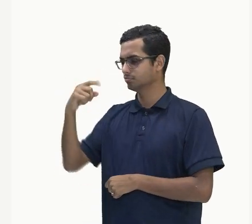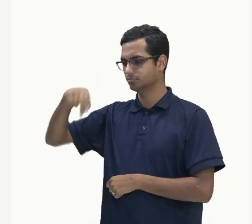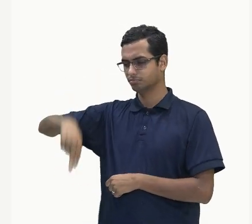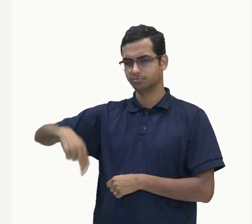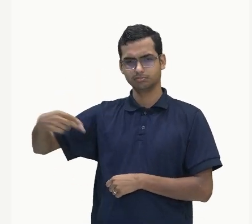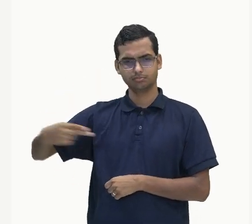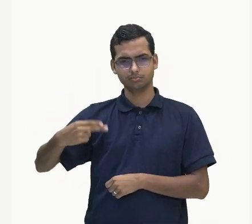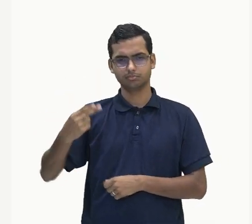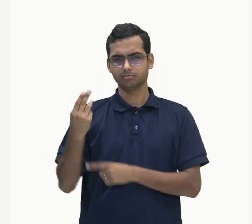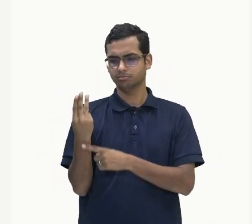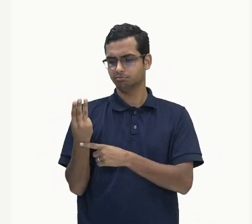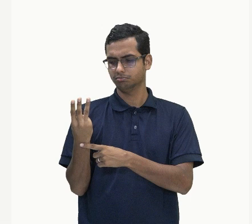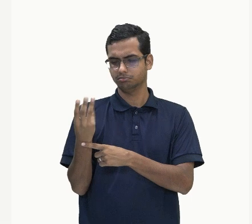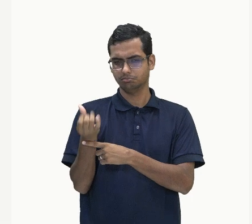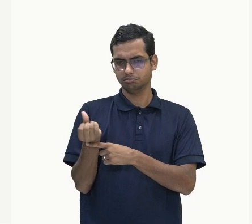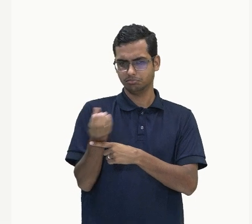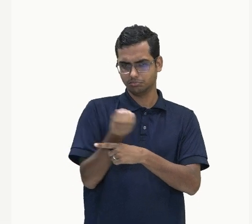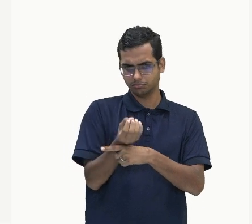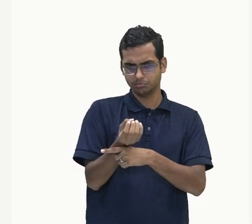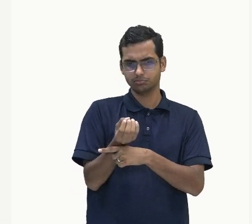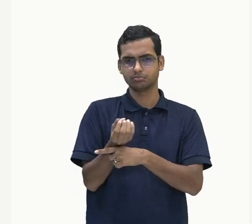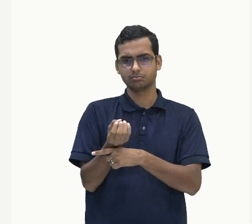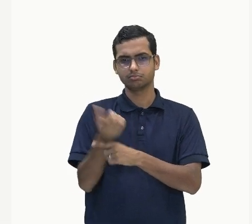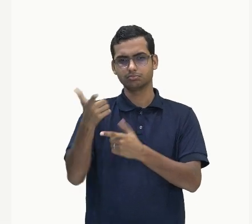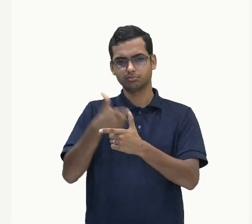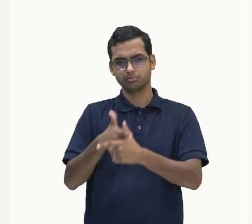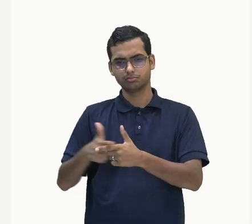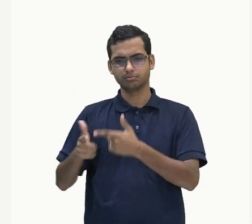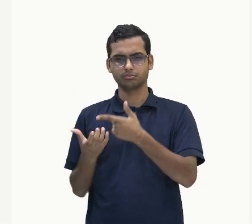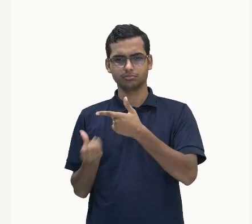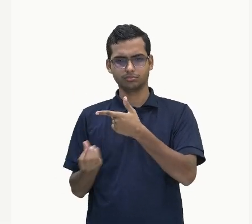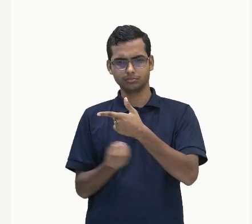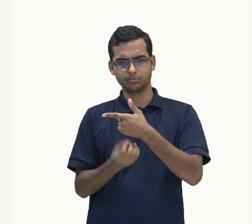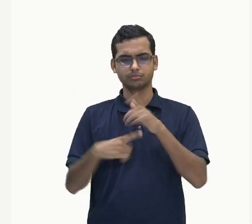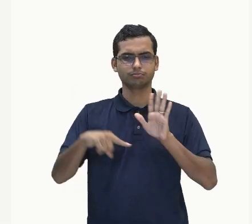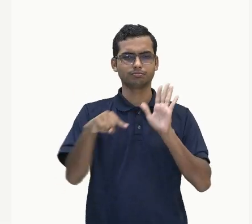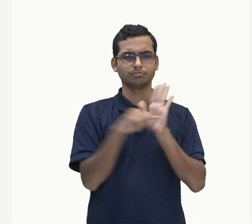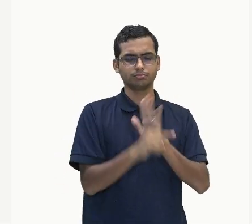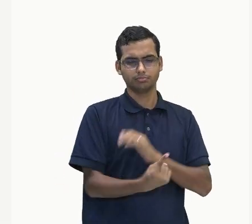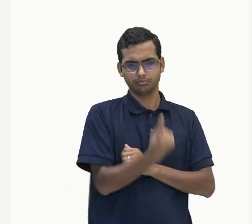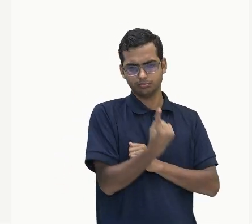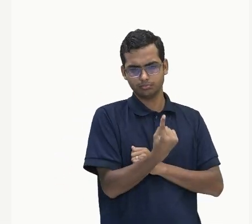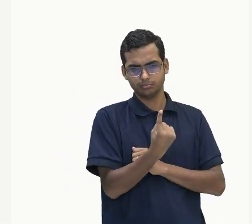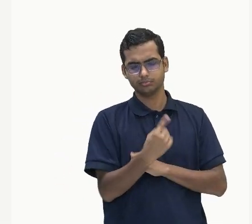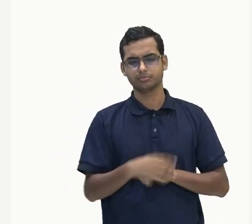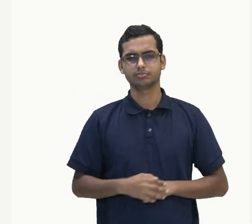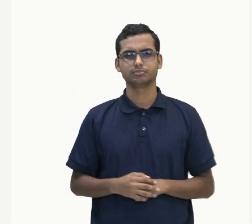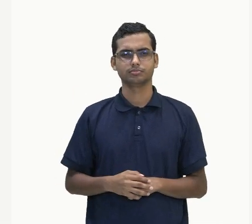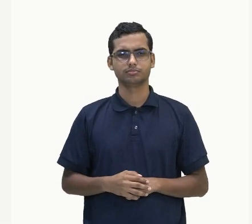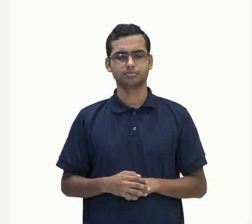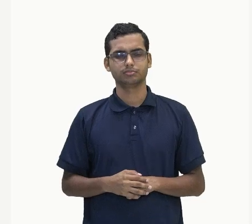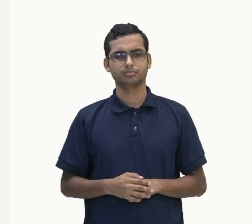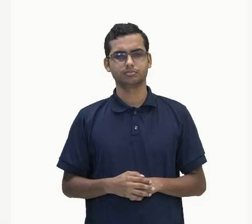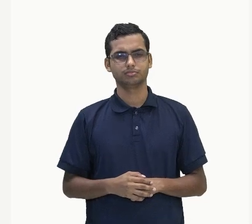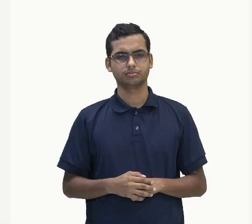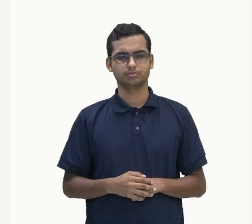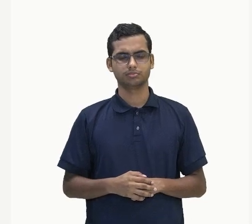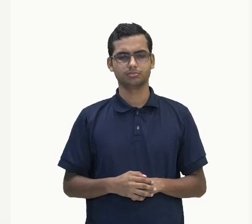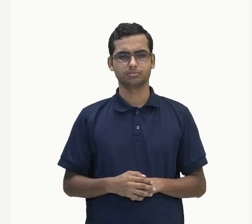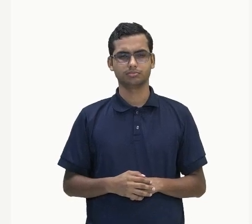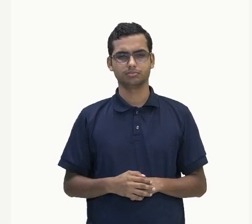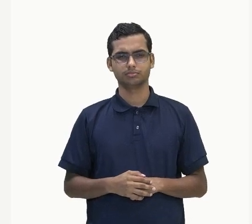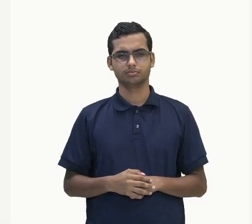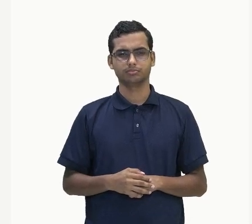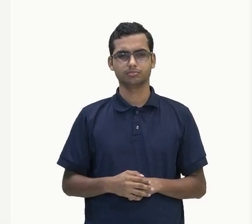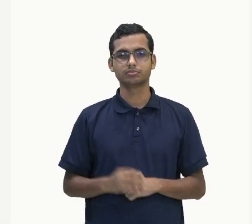360 dividido por 60 menos 1. E aí 360 dividido por 60